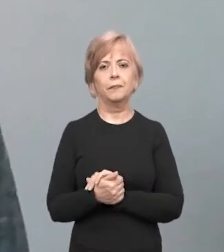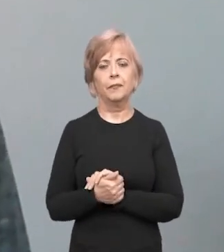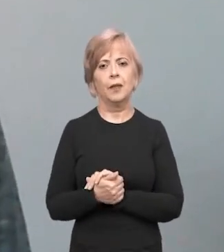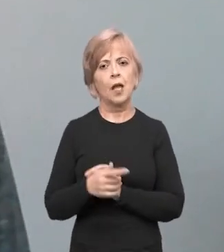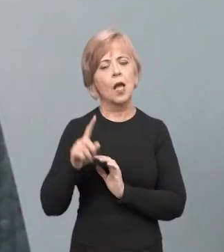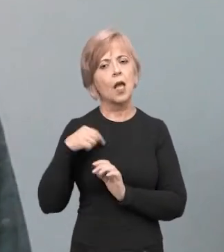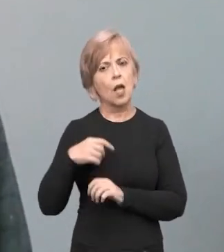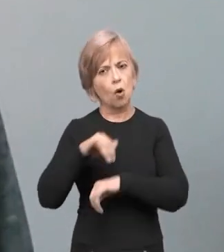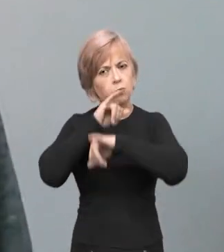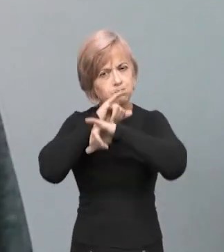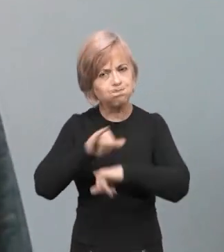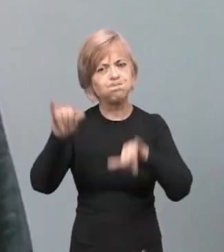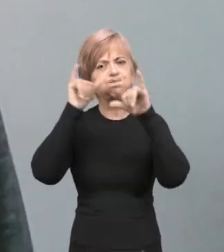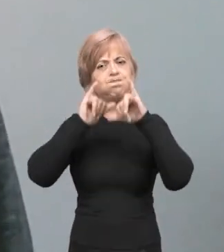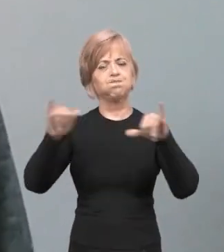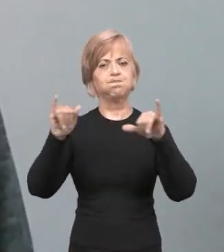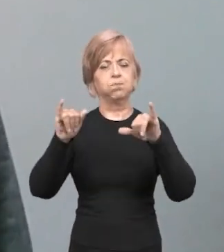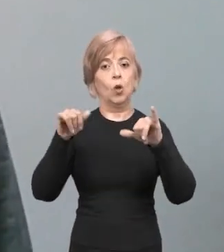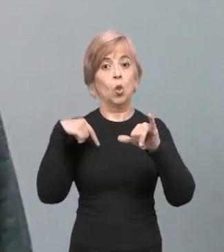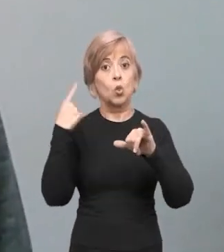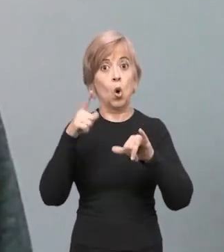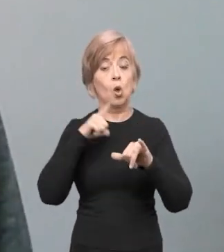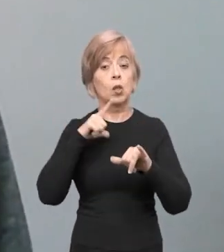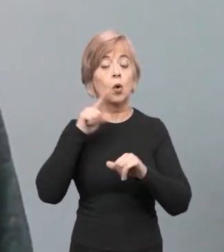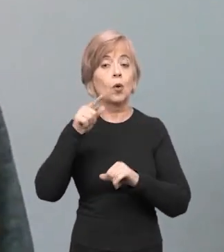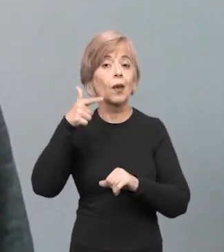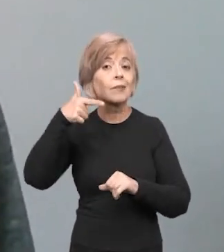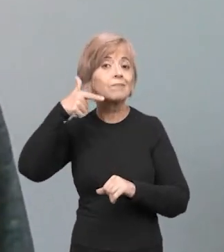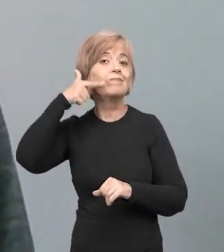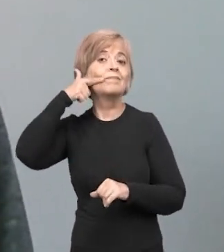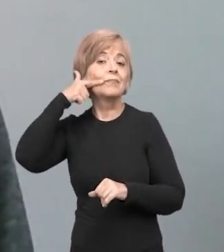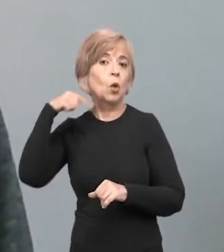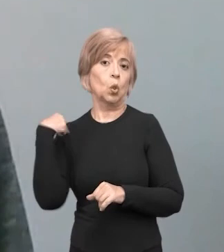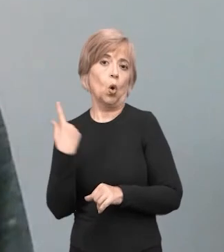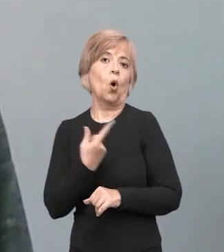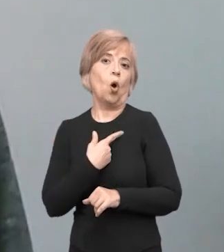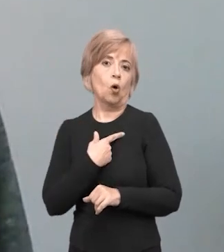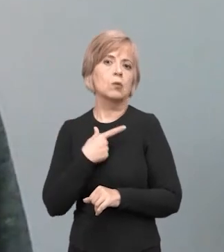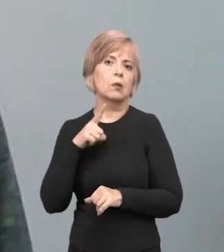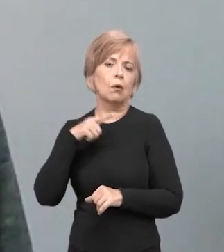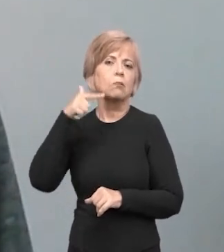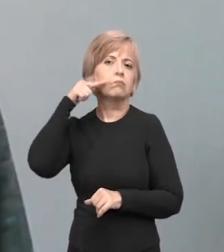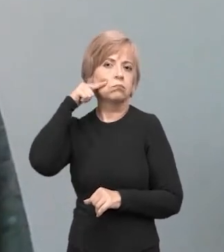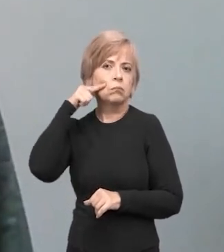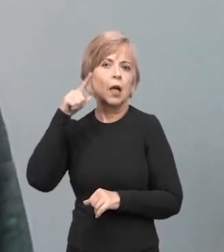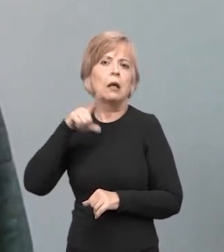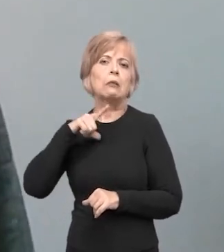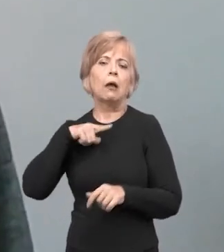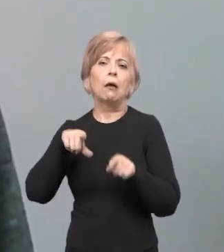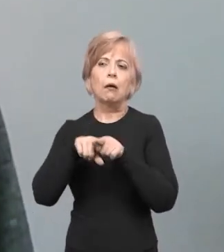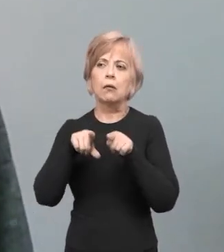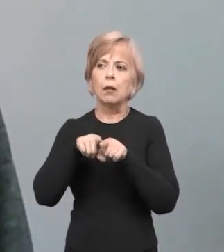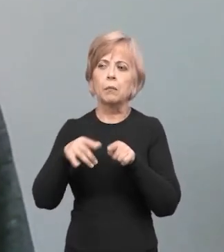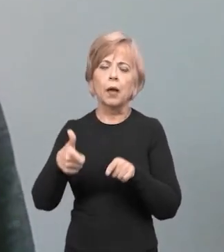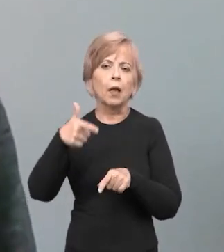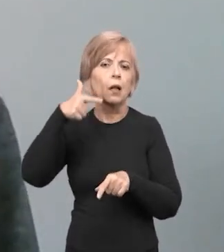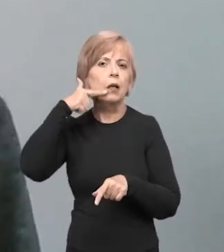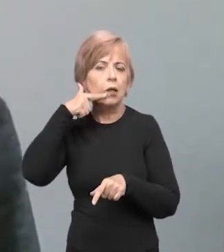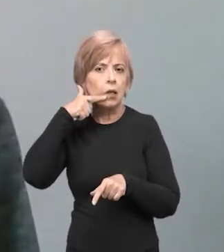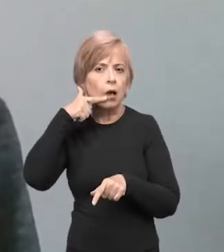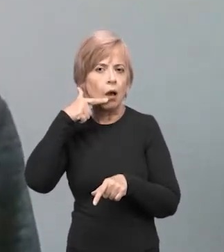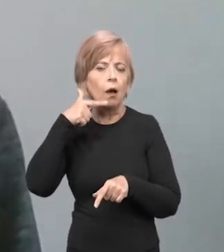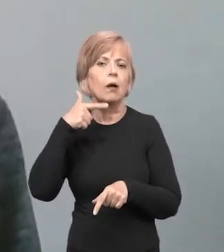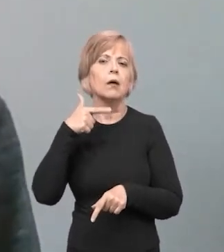aí eu reforço o canal que nós temos, que é a nossa ouvidoria, e nós temos, vocês podem ligar